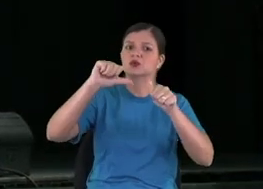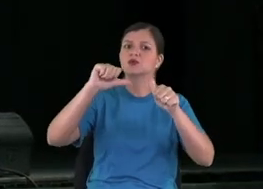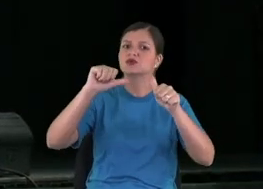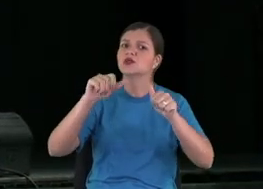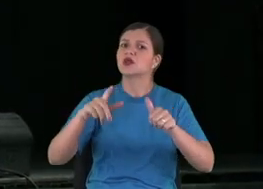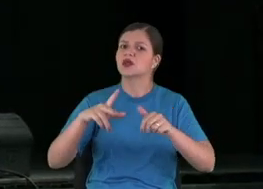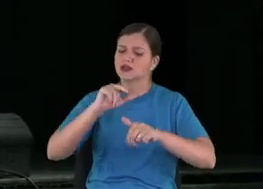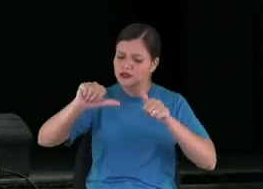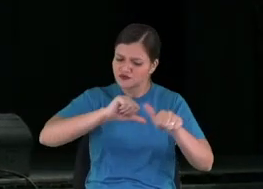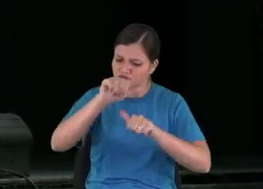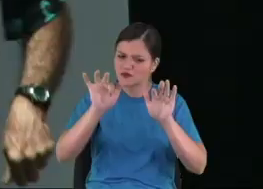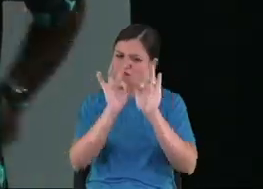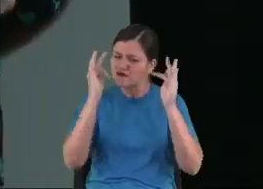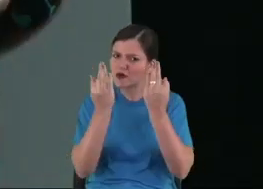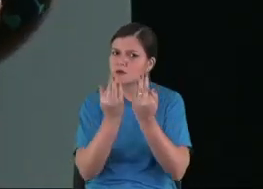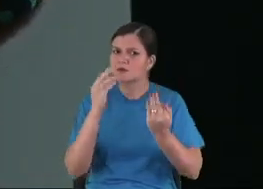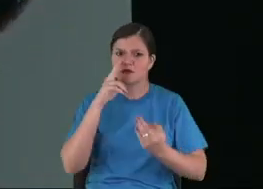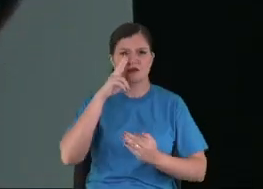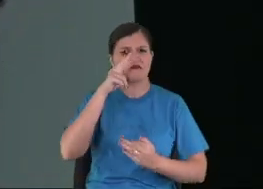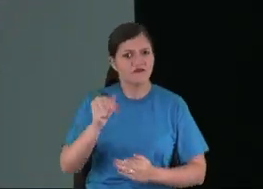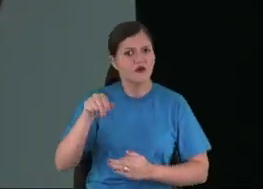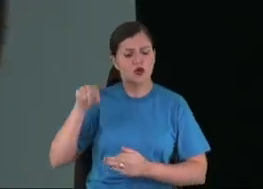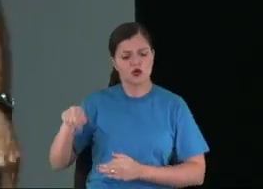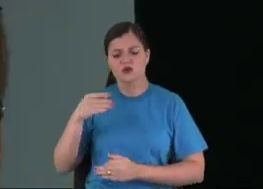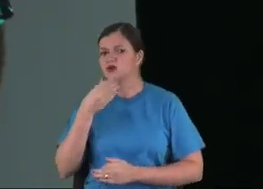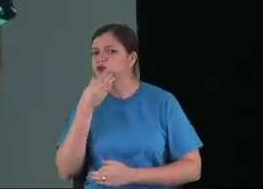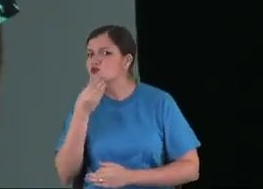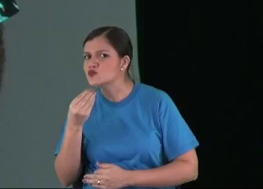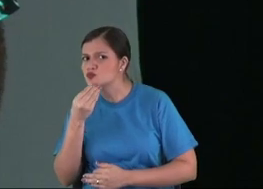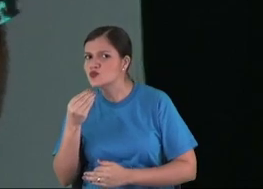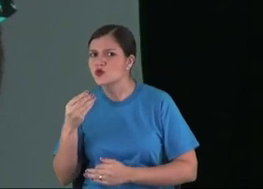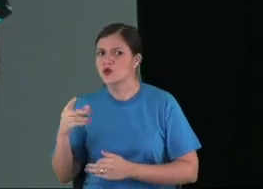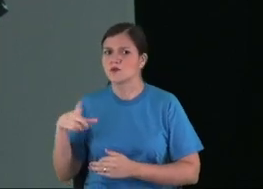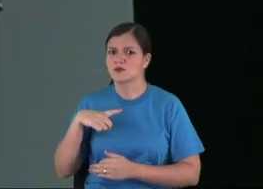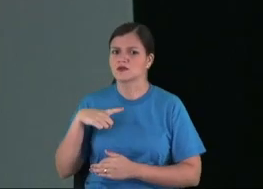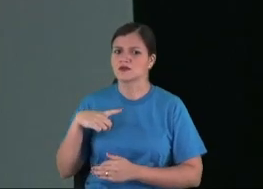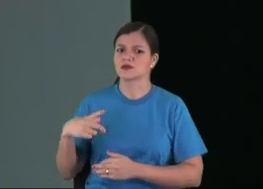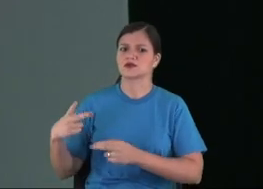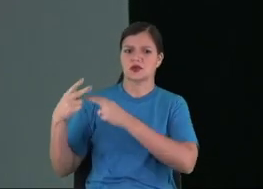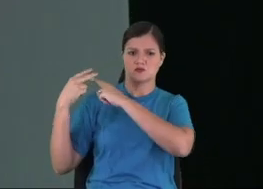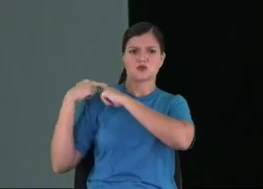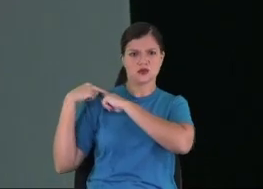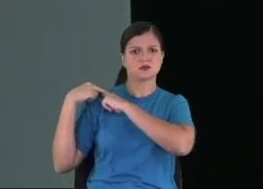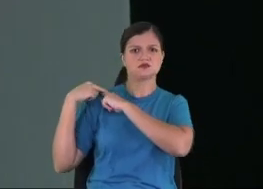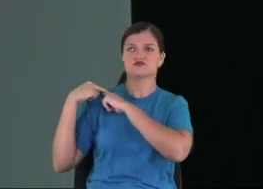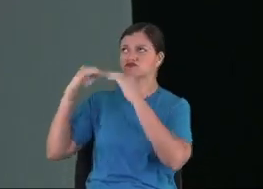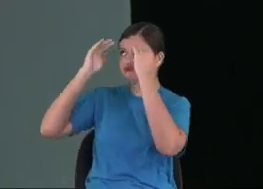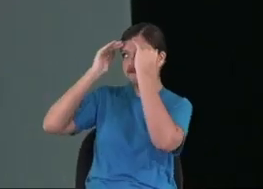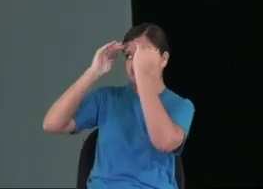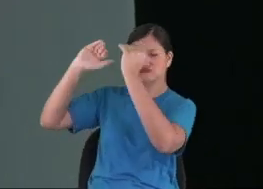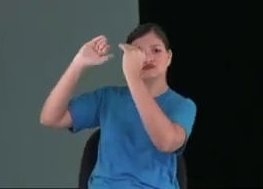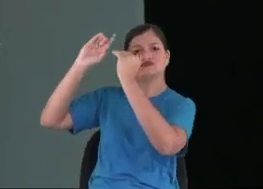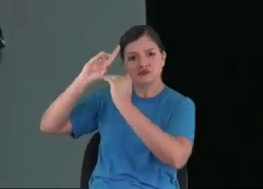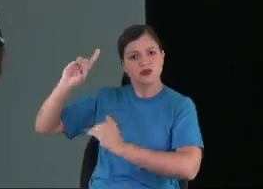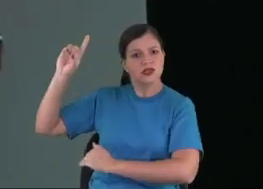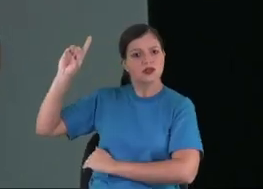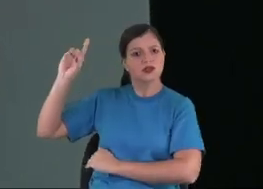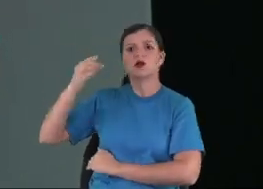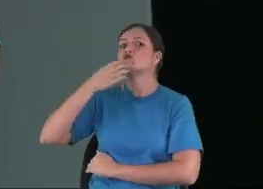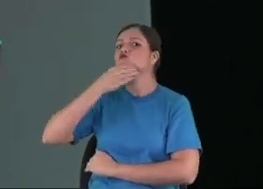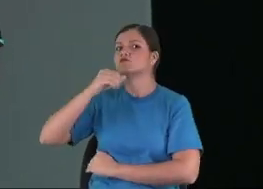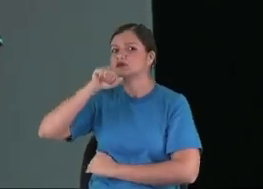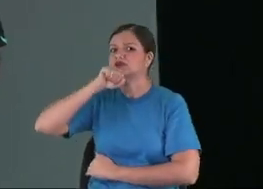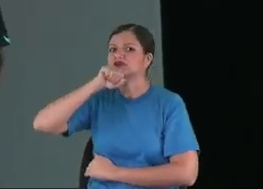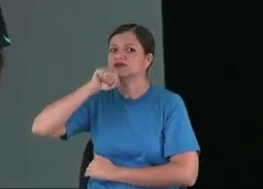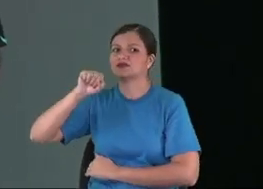famílias fortes, onde o homem, mais uma vez, assume a sua posição perante Deus como o pai.